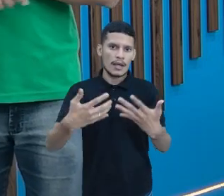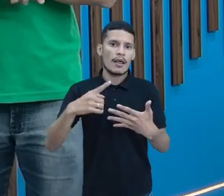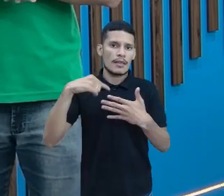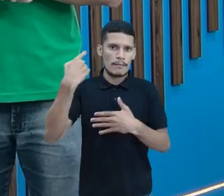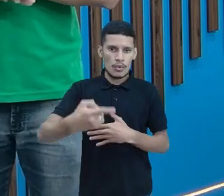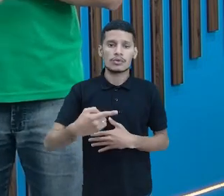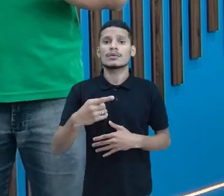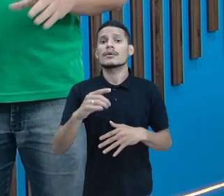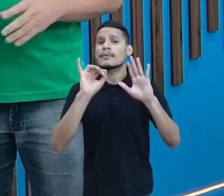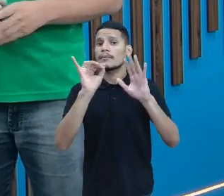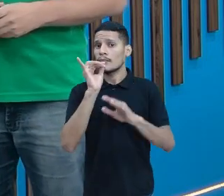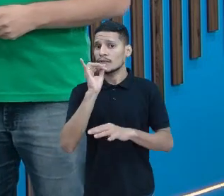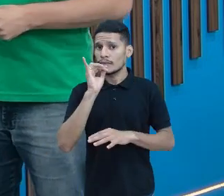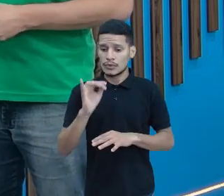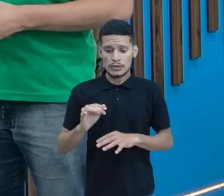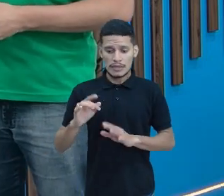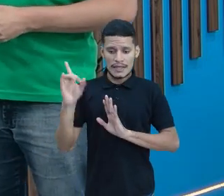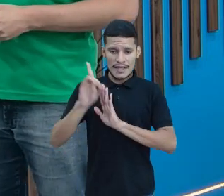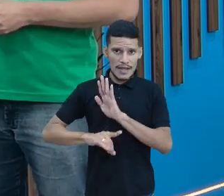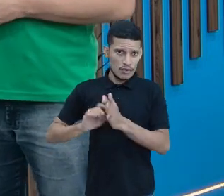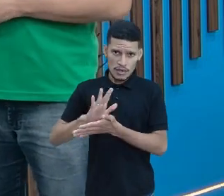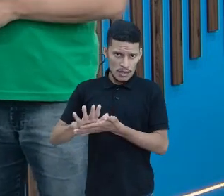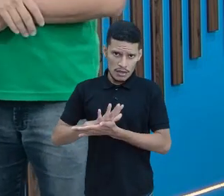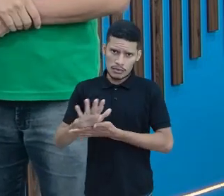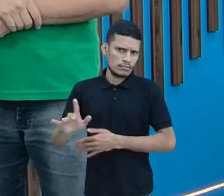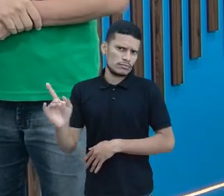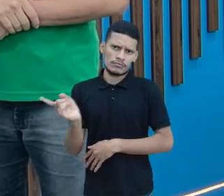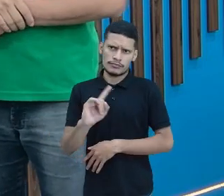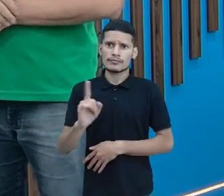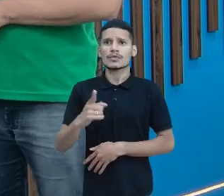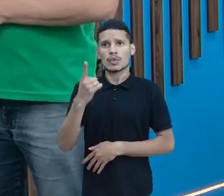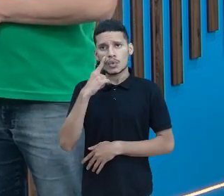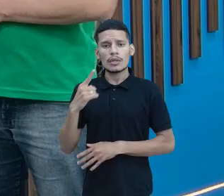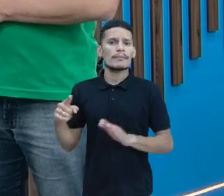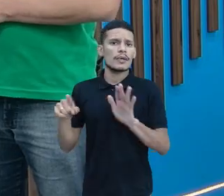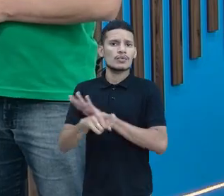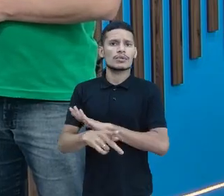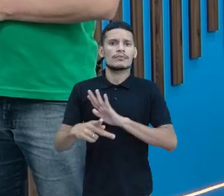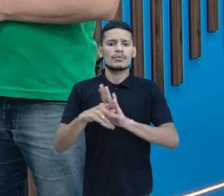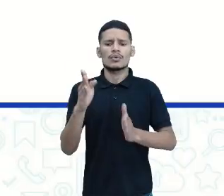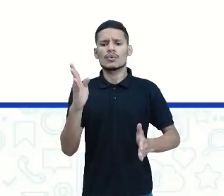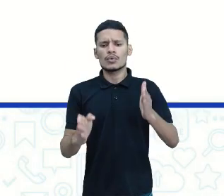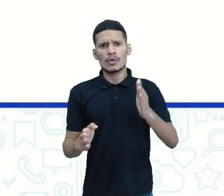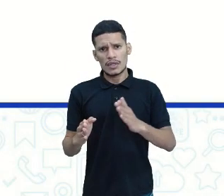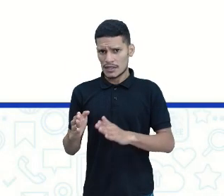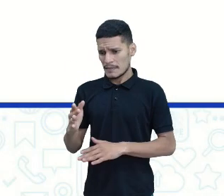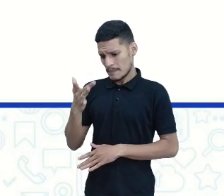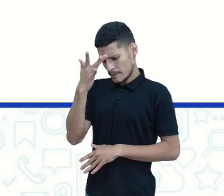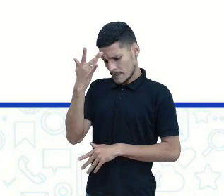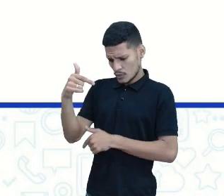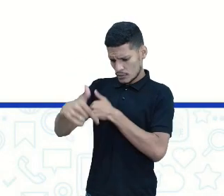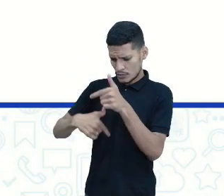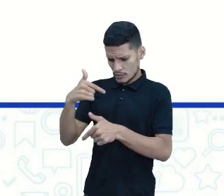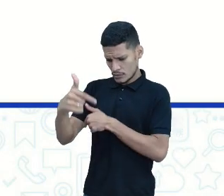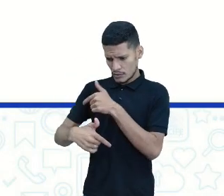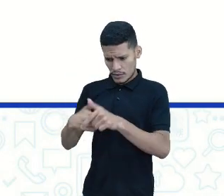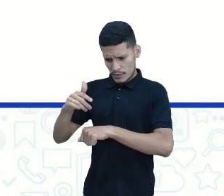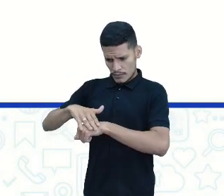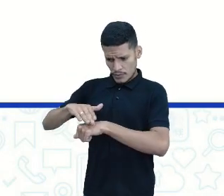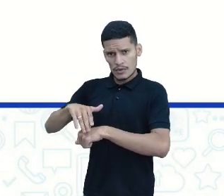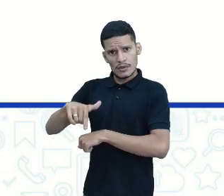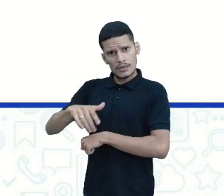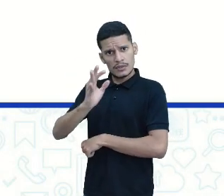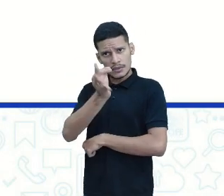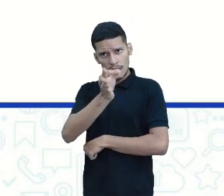dizer que fica totalmente destituído de direitos, é a pergunta do nosso robozinho. Então, o trabalhador ou trabalhadora atua por conta própria,